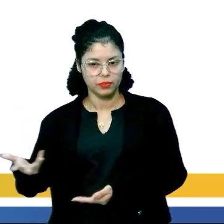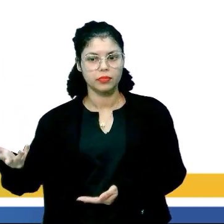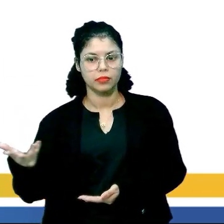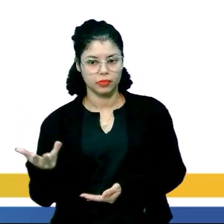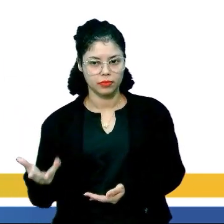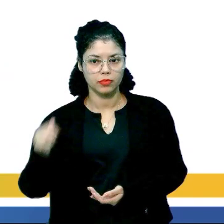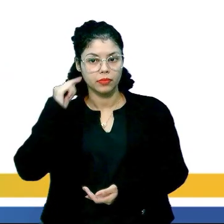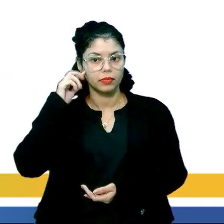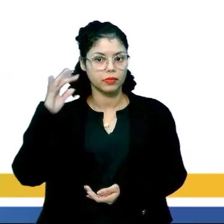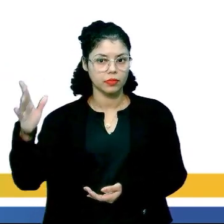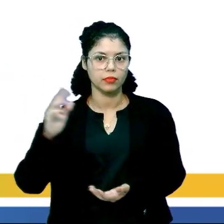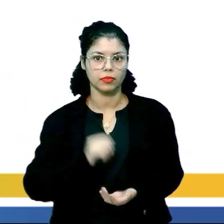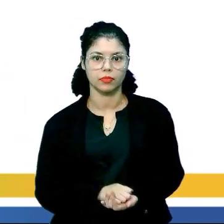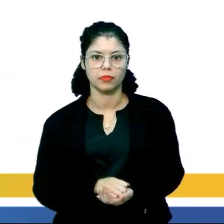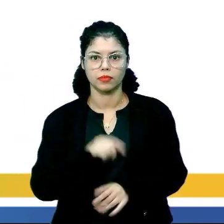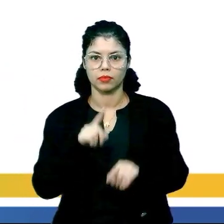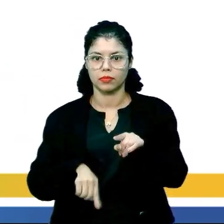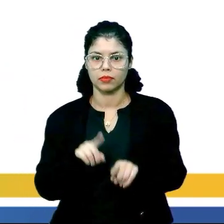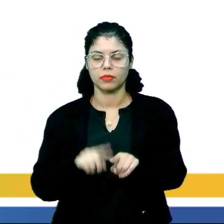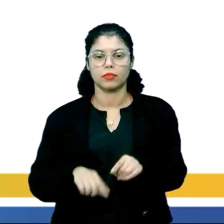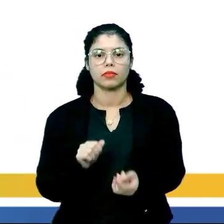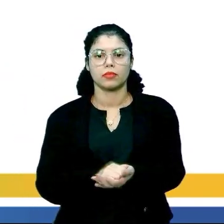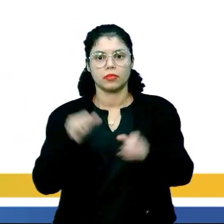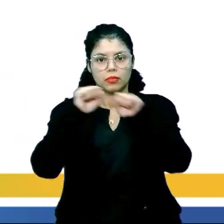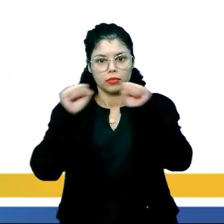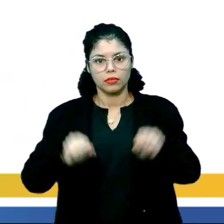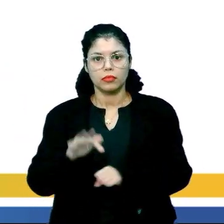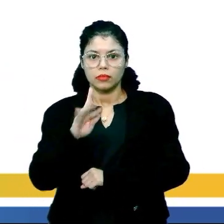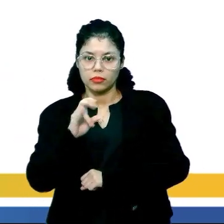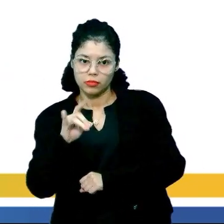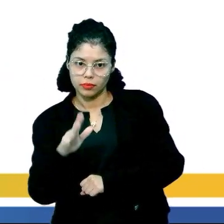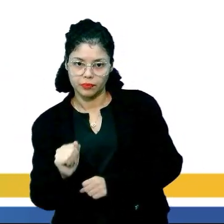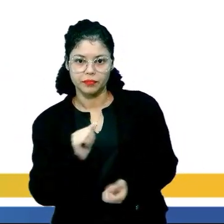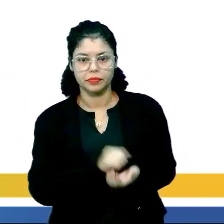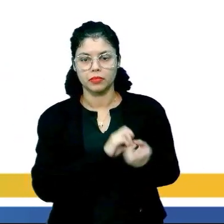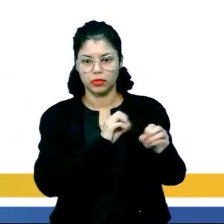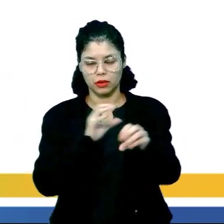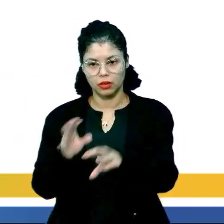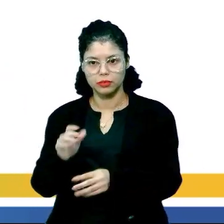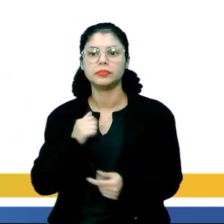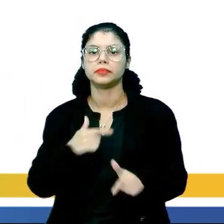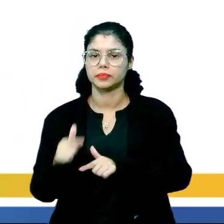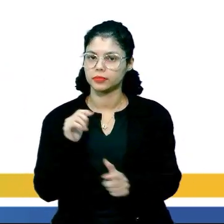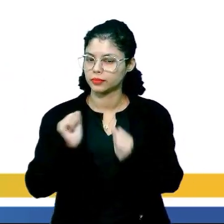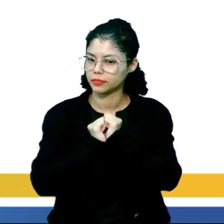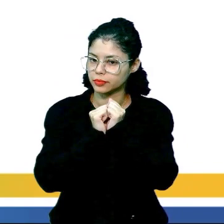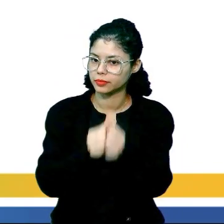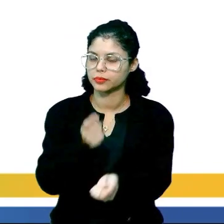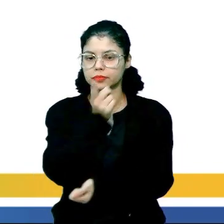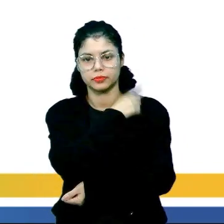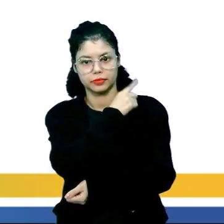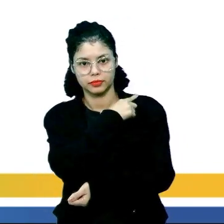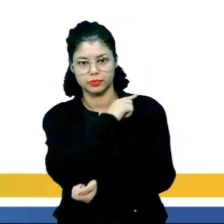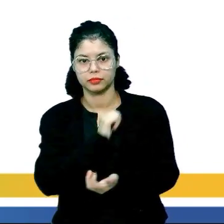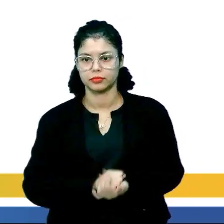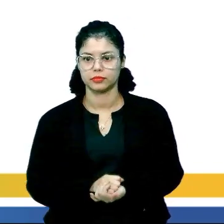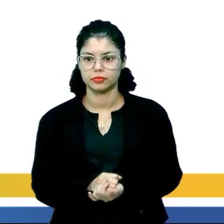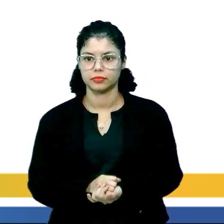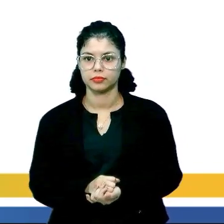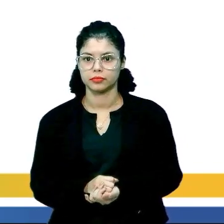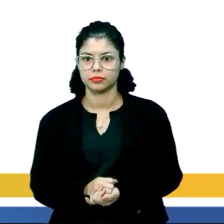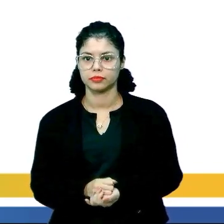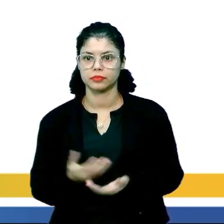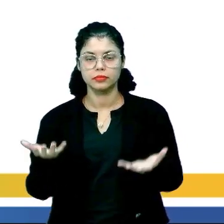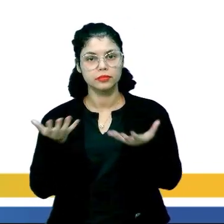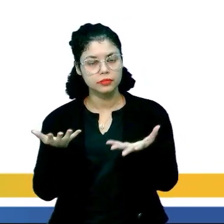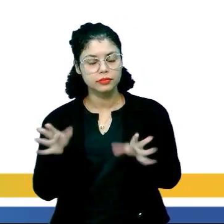nossas reflexões, então o material aí do Sistema Faria Brito de Ensino, nós ainda estamos trabalhando com o primeiro volume, e eu quero